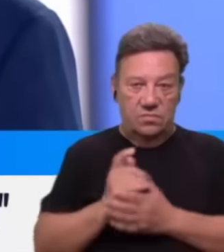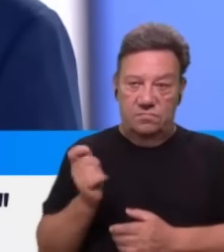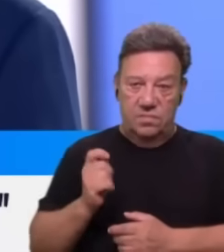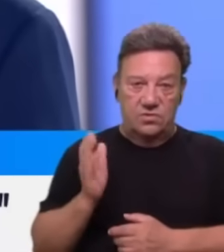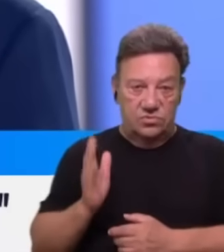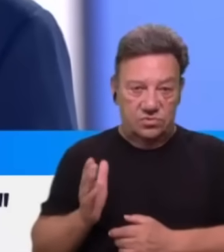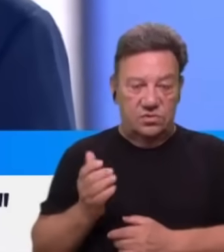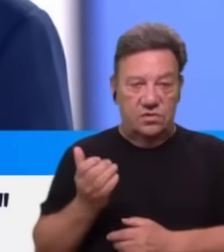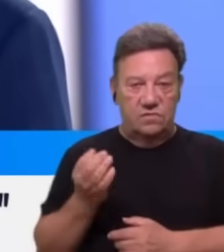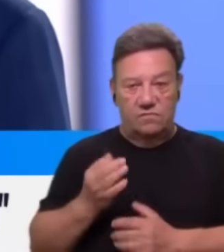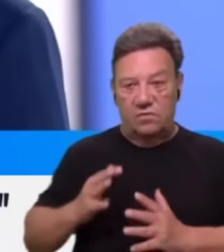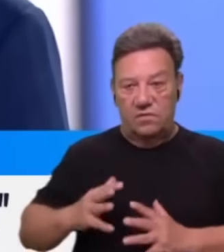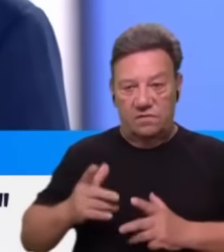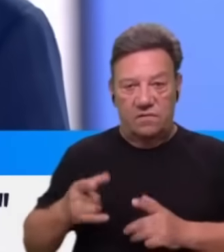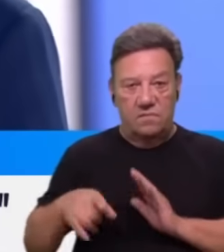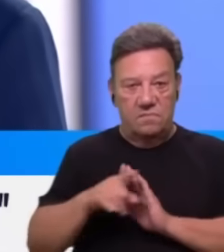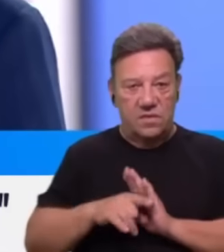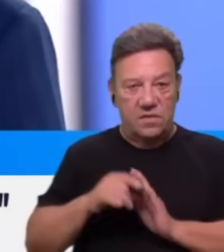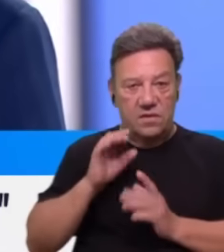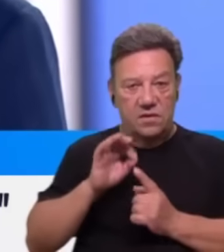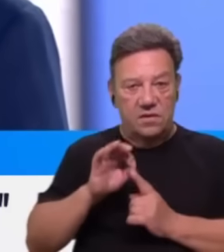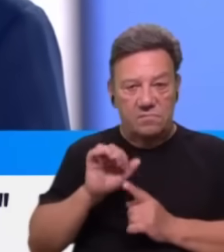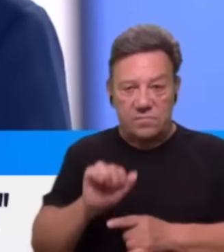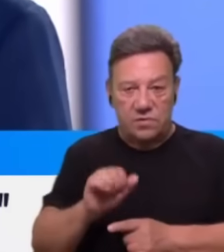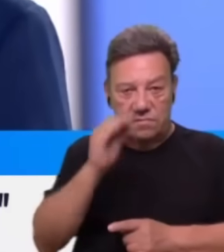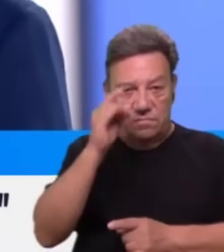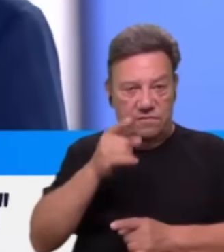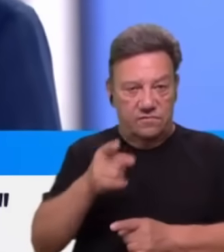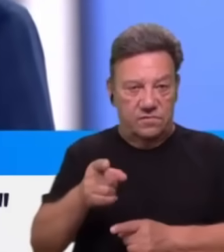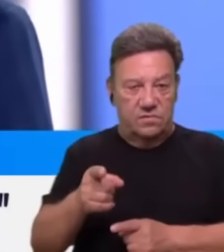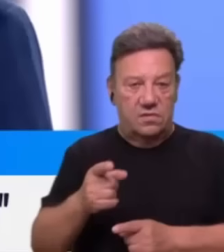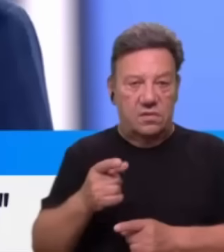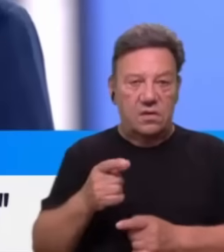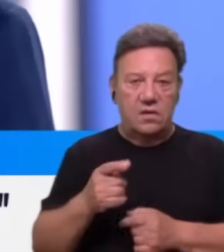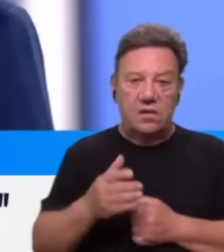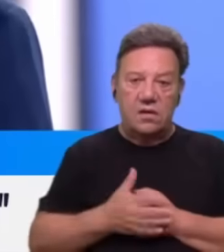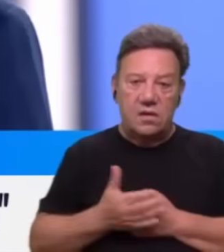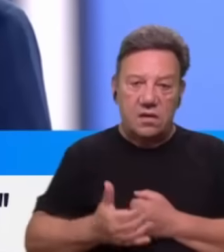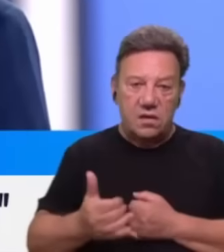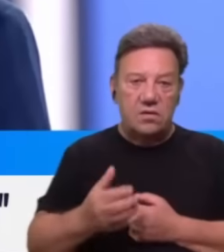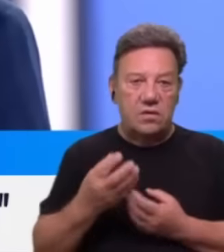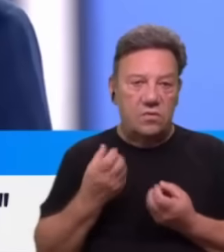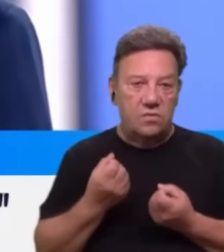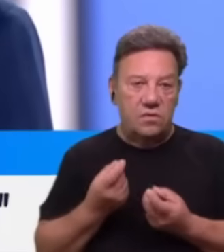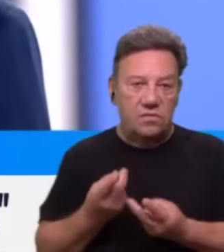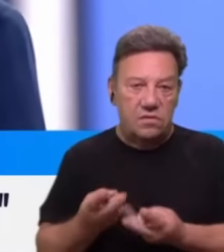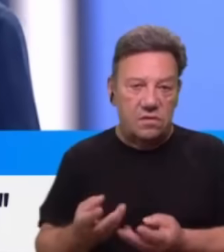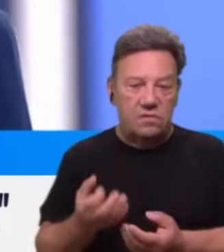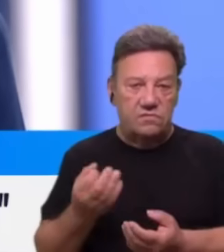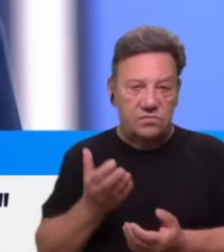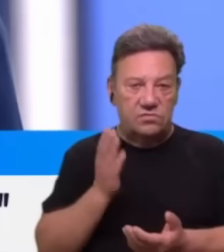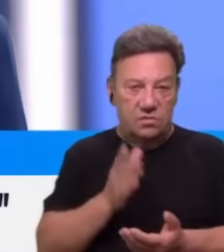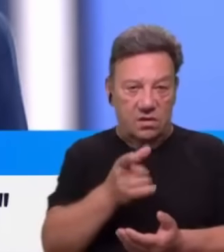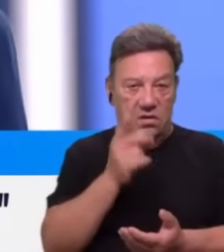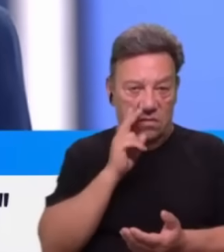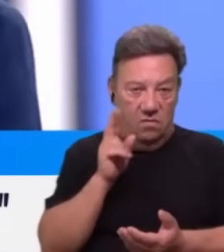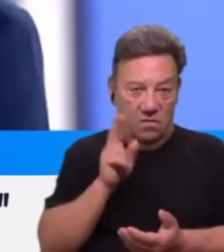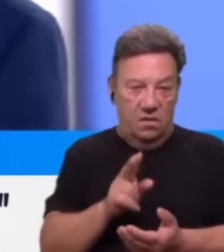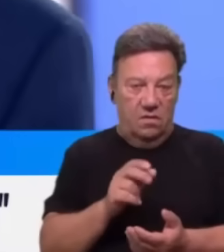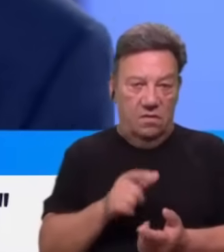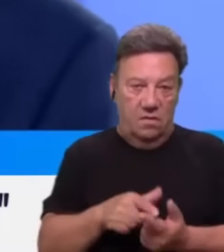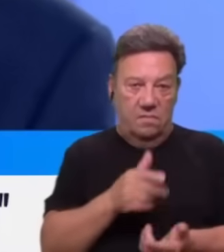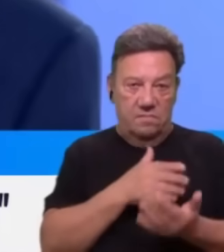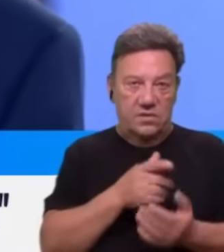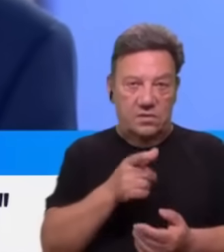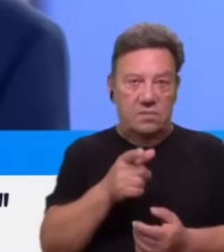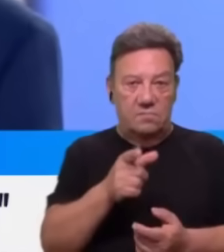meses foram desenvolvidas medidas específicas para as professoras há um e quantidade que já que tá a olhar para